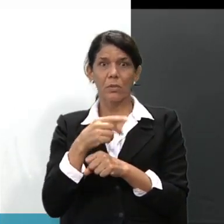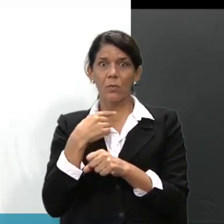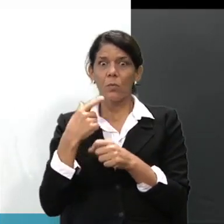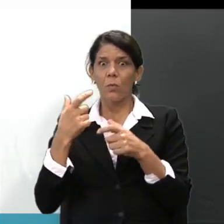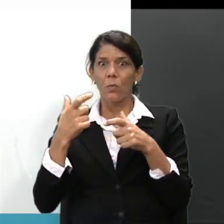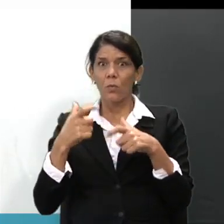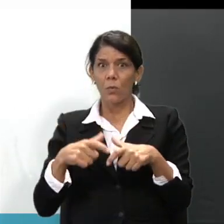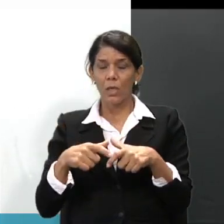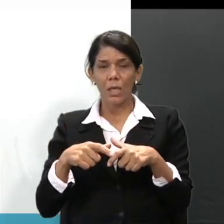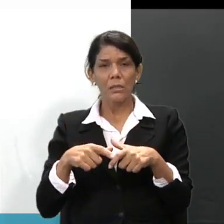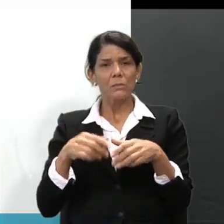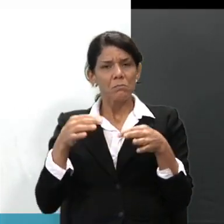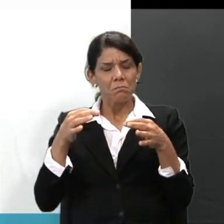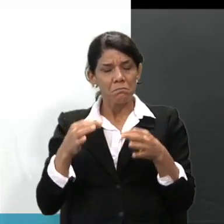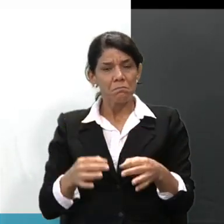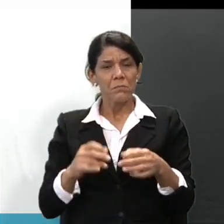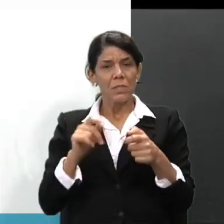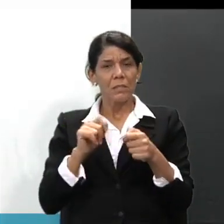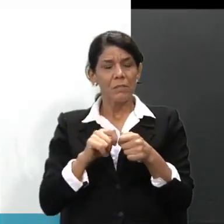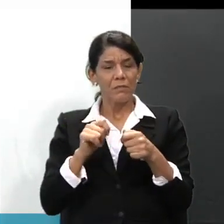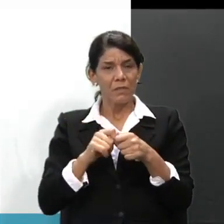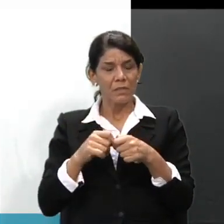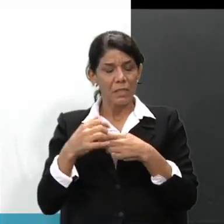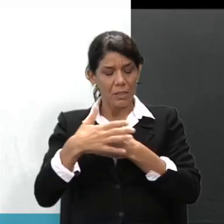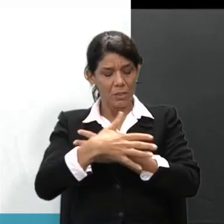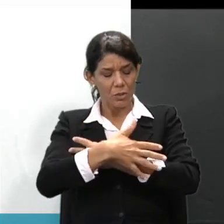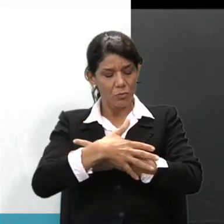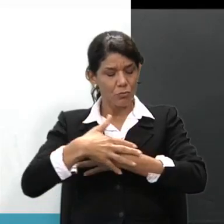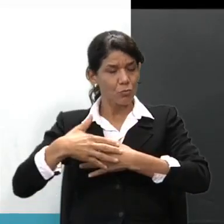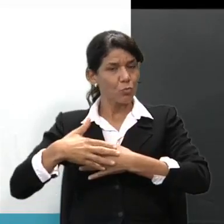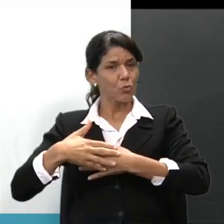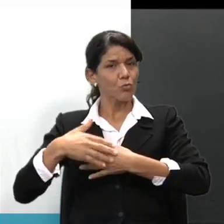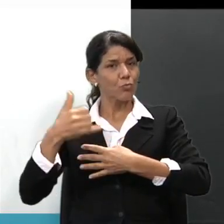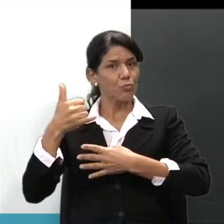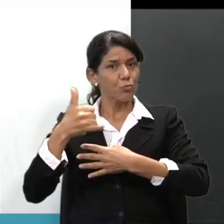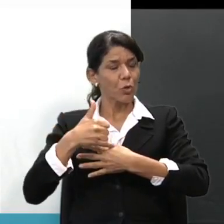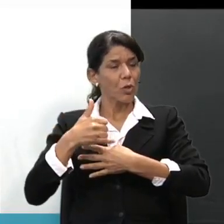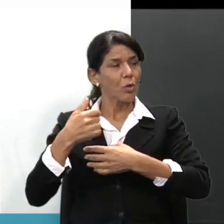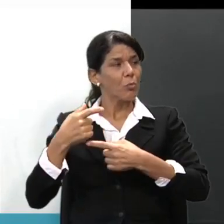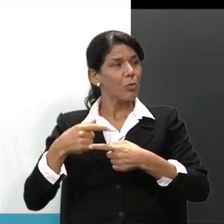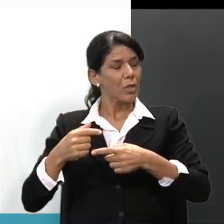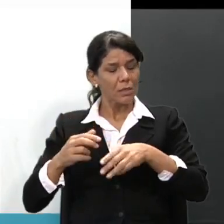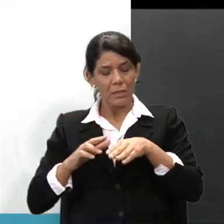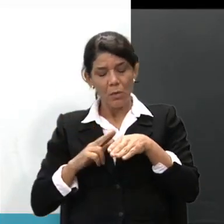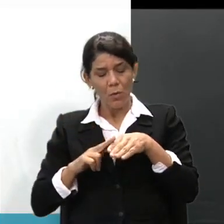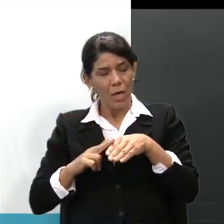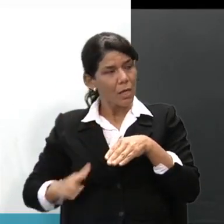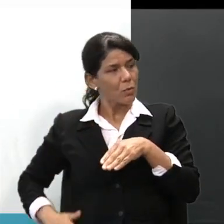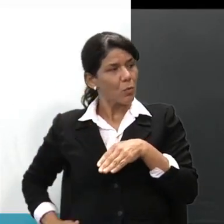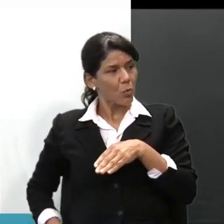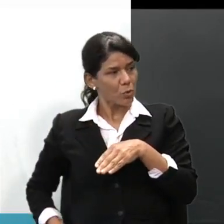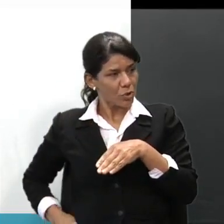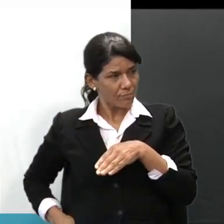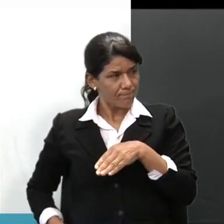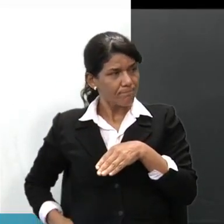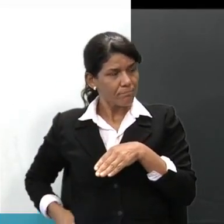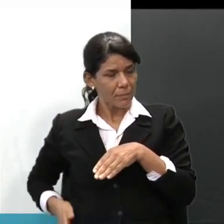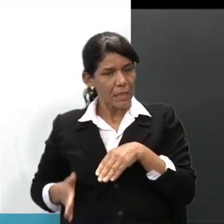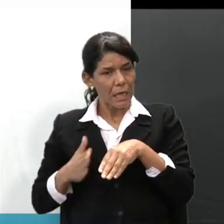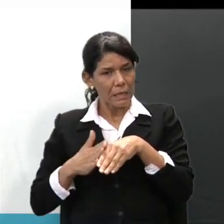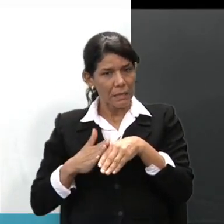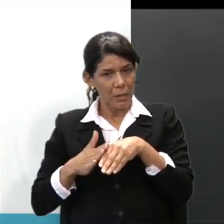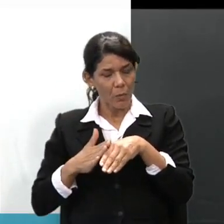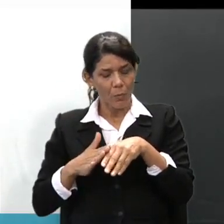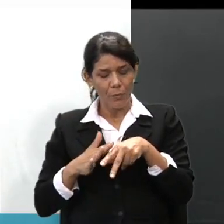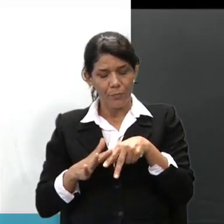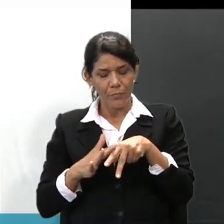região bastante segura para a região intramuscular, tá? Por quê? Porque essa região aqui, ó, na